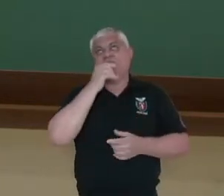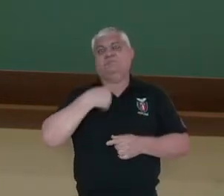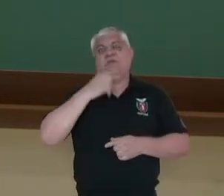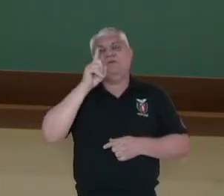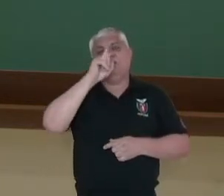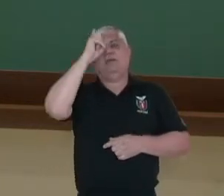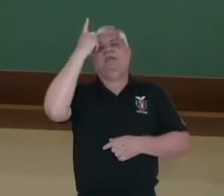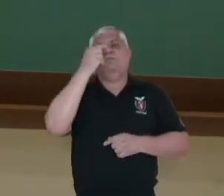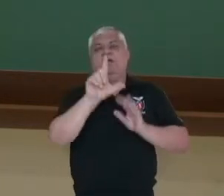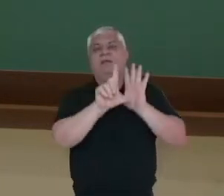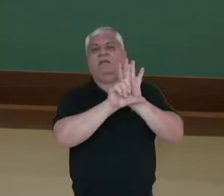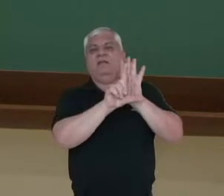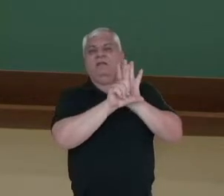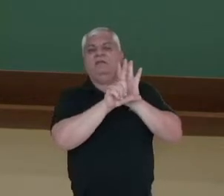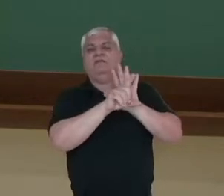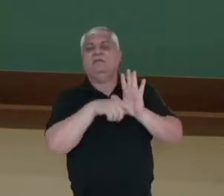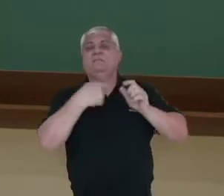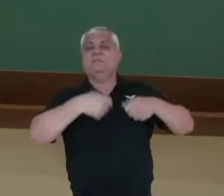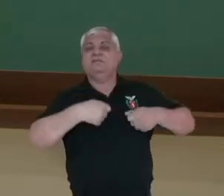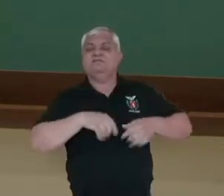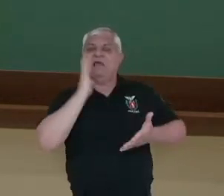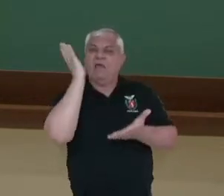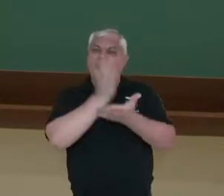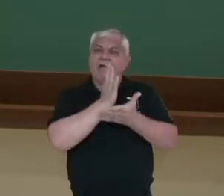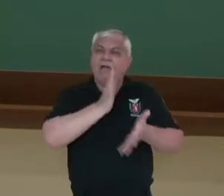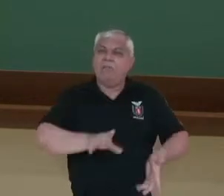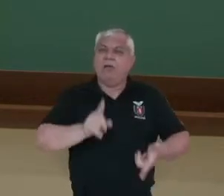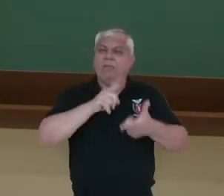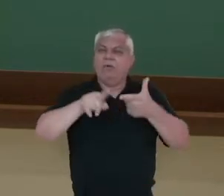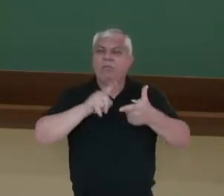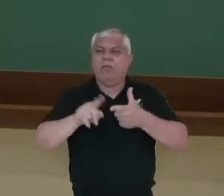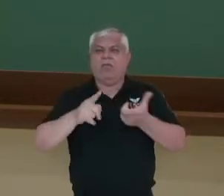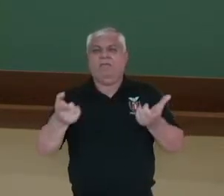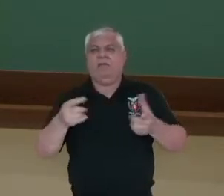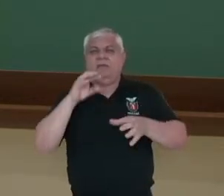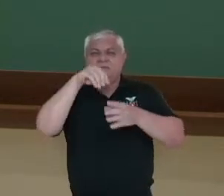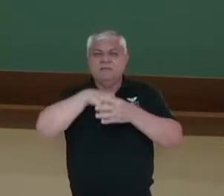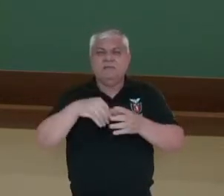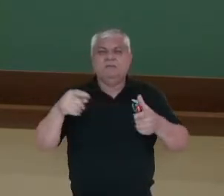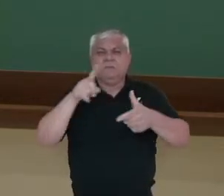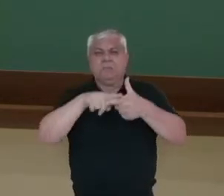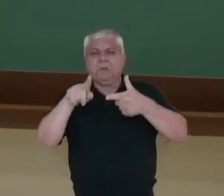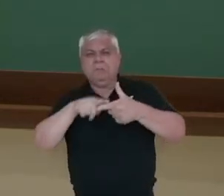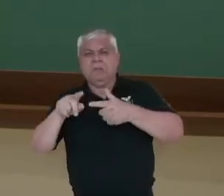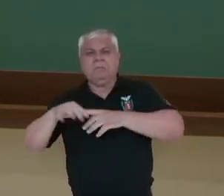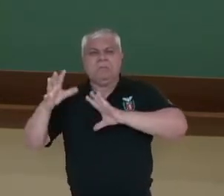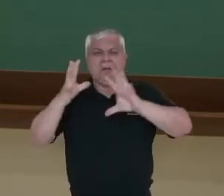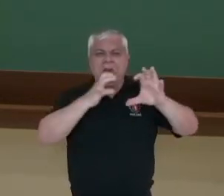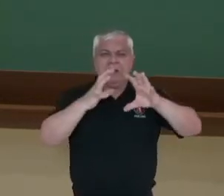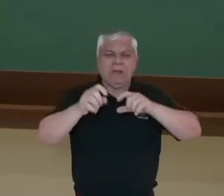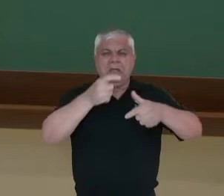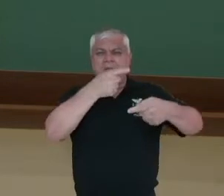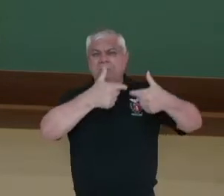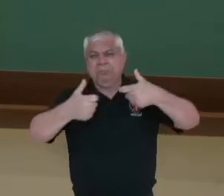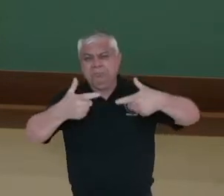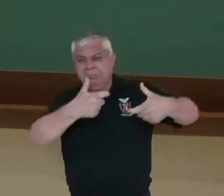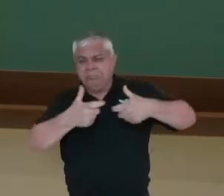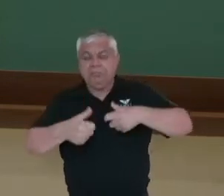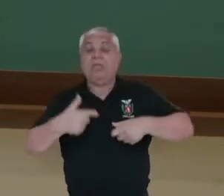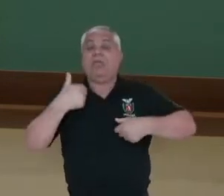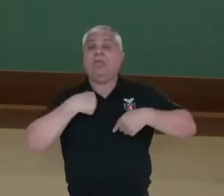lei necessária para acabar com um conflito que está ocorrendo dentro de um país, eu também, de